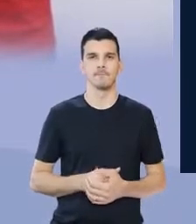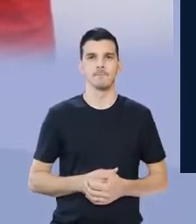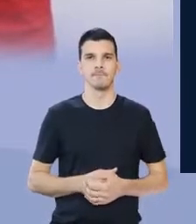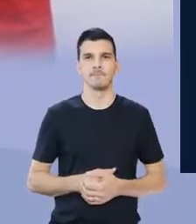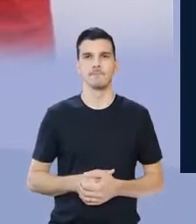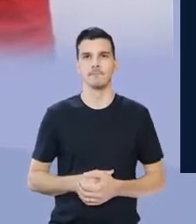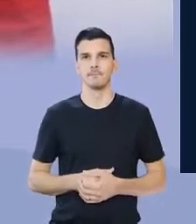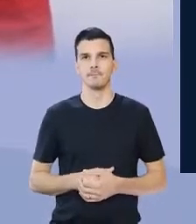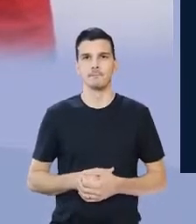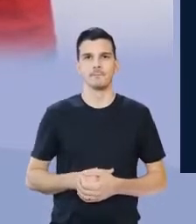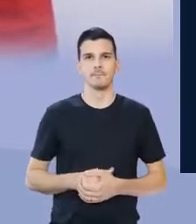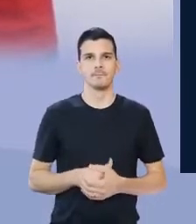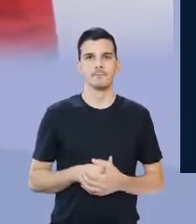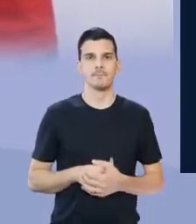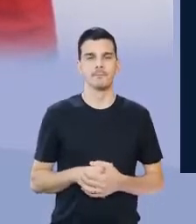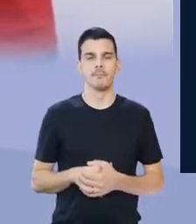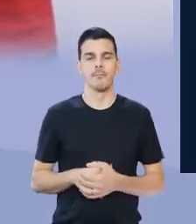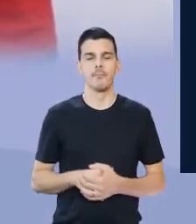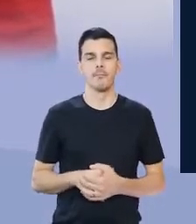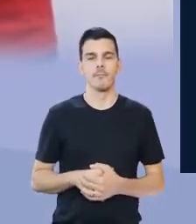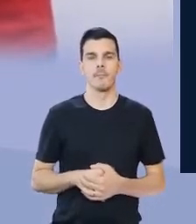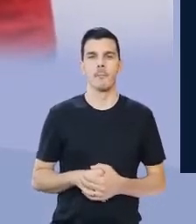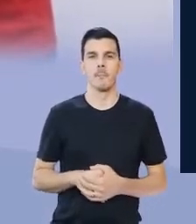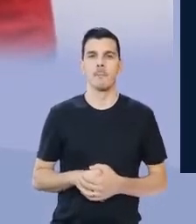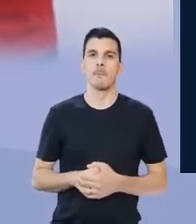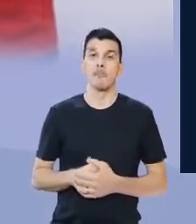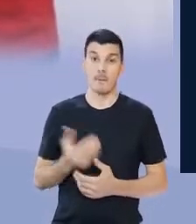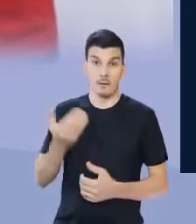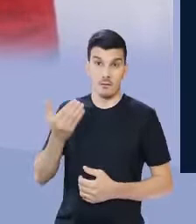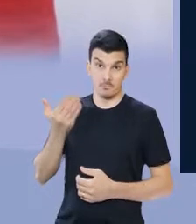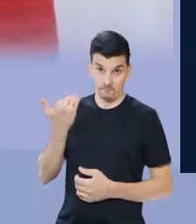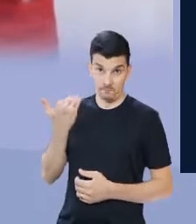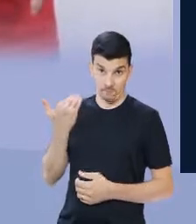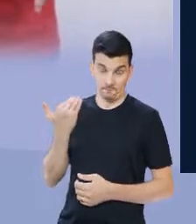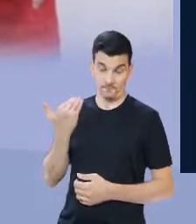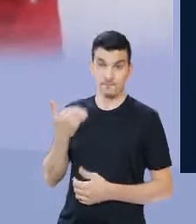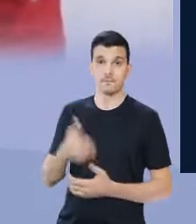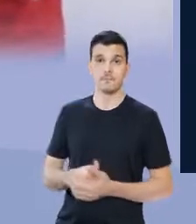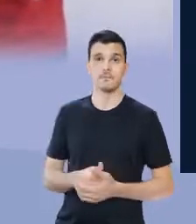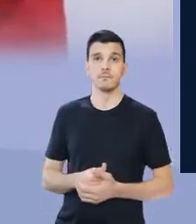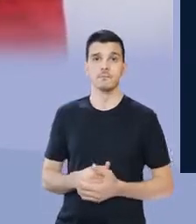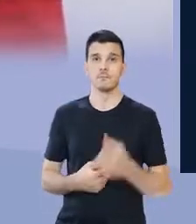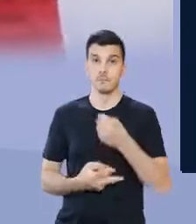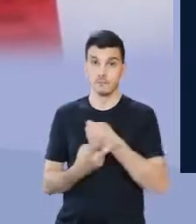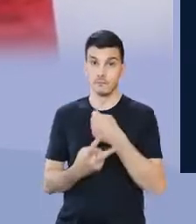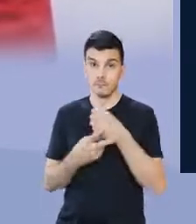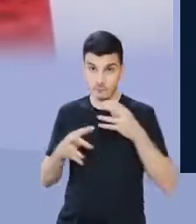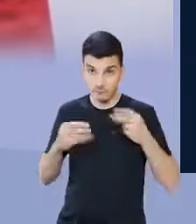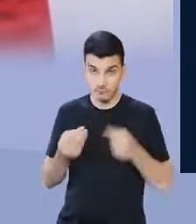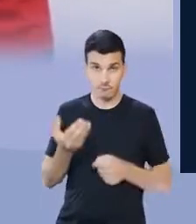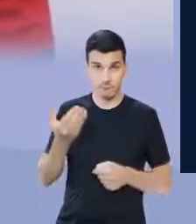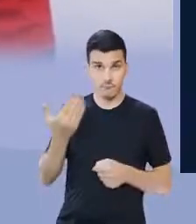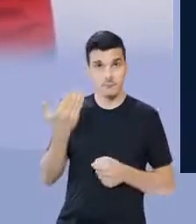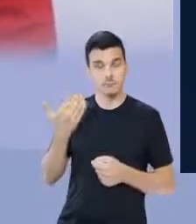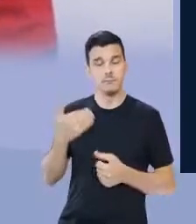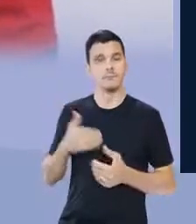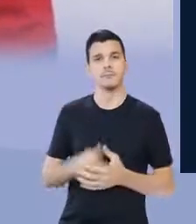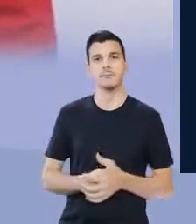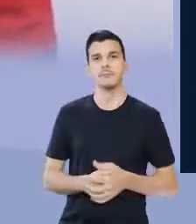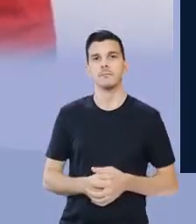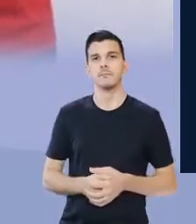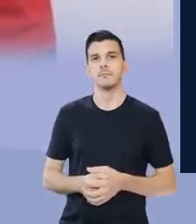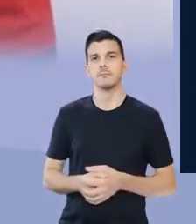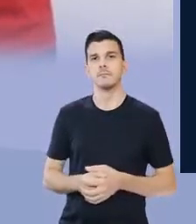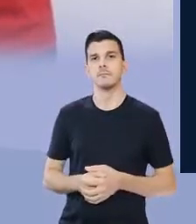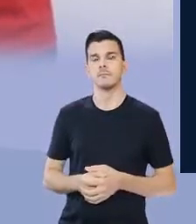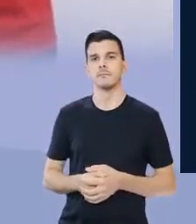left. Então, no passado, então os verbos têm que estar tudo no passado. No passado, então,